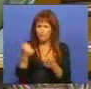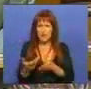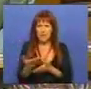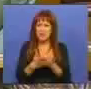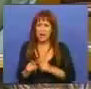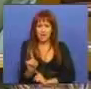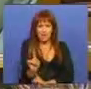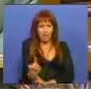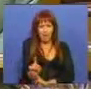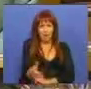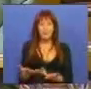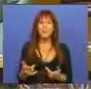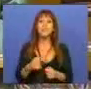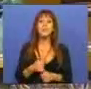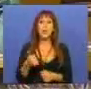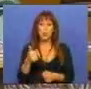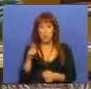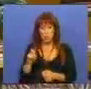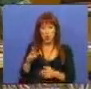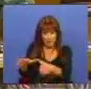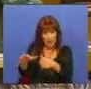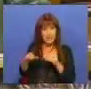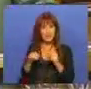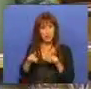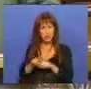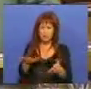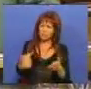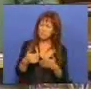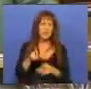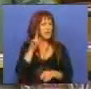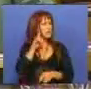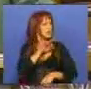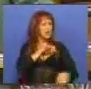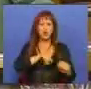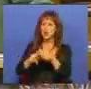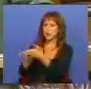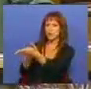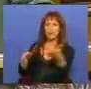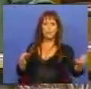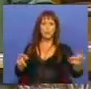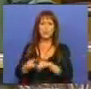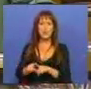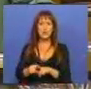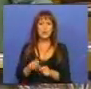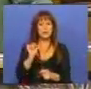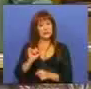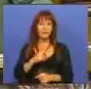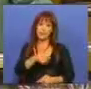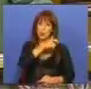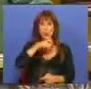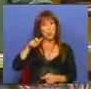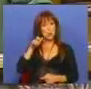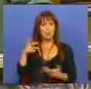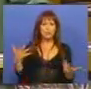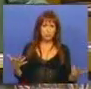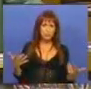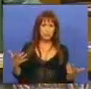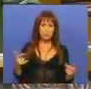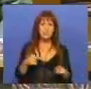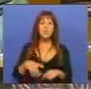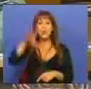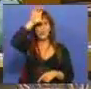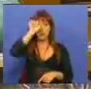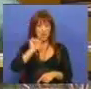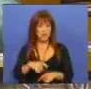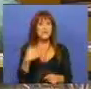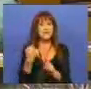mercado do bolhão. O Bloco assume perante as senhoras e os senhores deputados os seus compromissos. O Estado